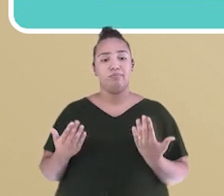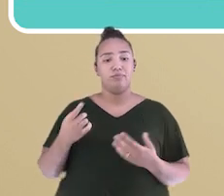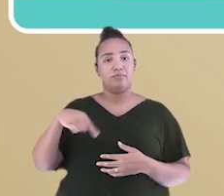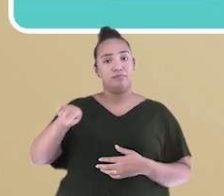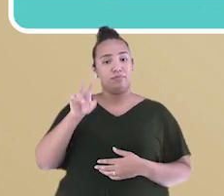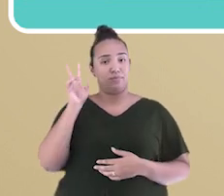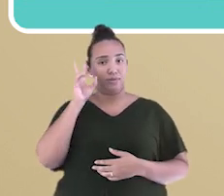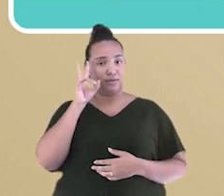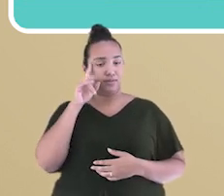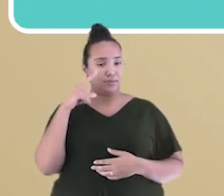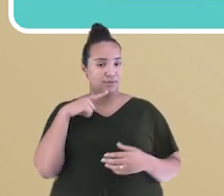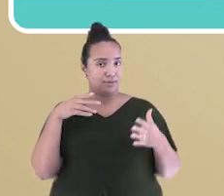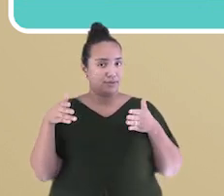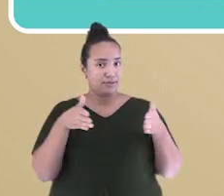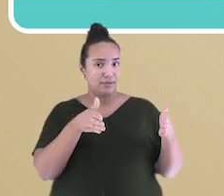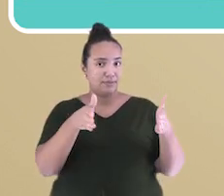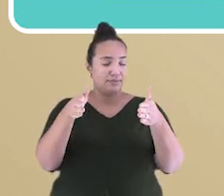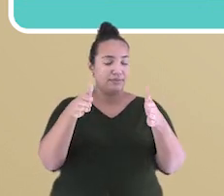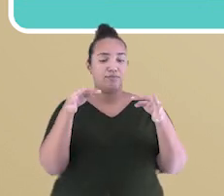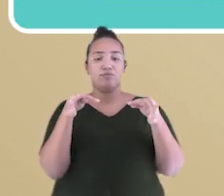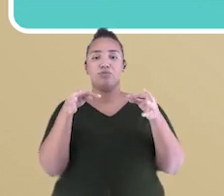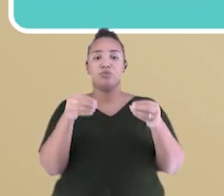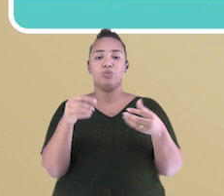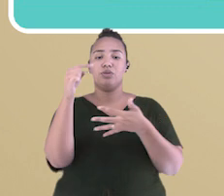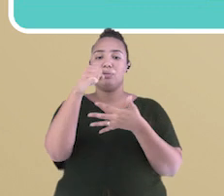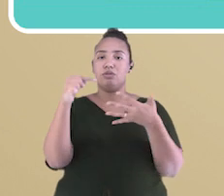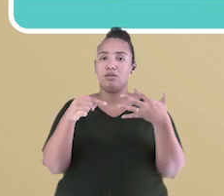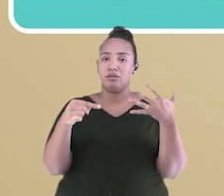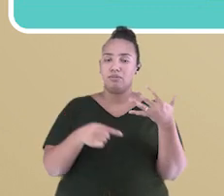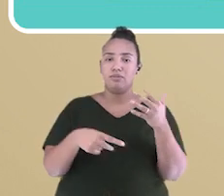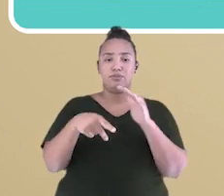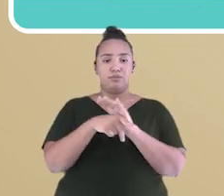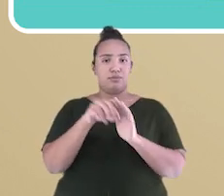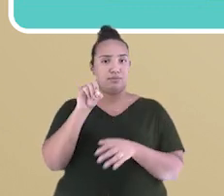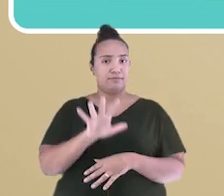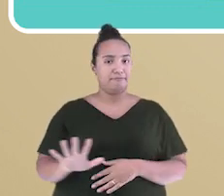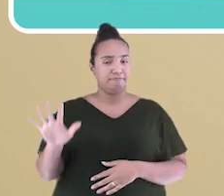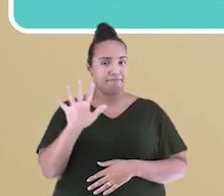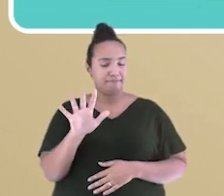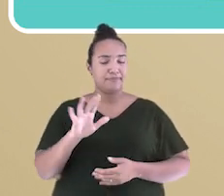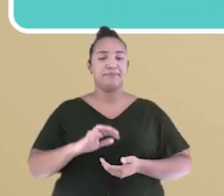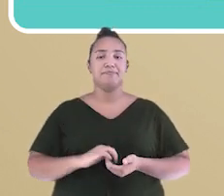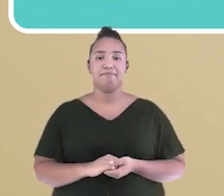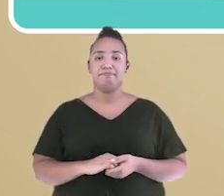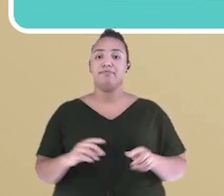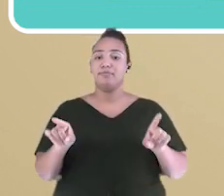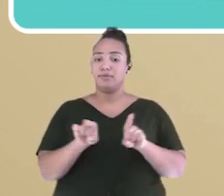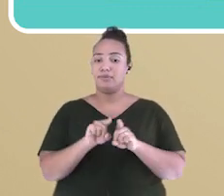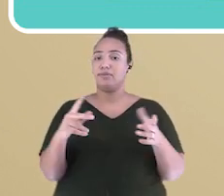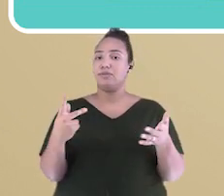Nós temos o caminho. Todo o restante são elementos que compõem essa paisagem. Assim